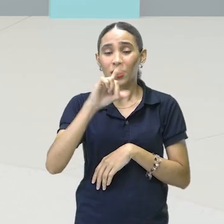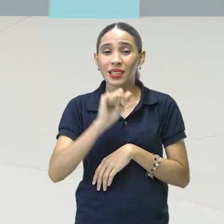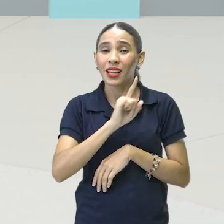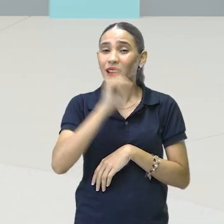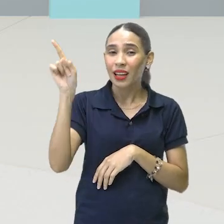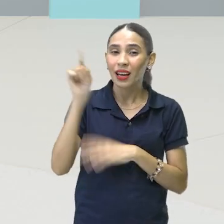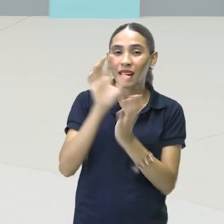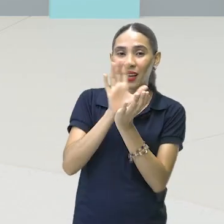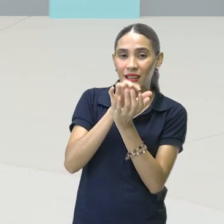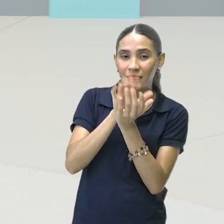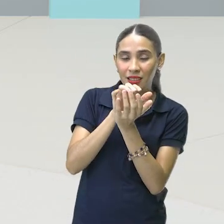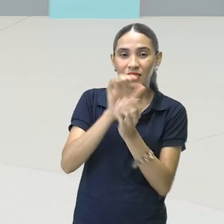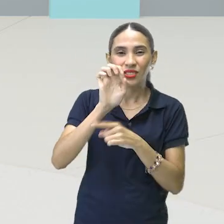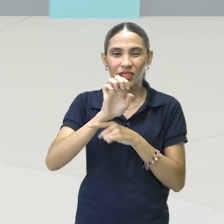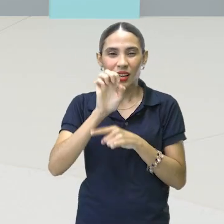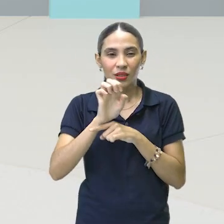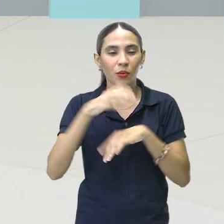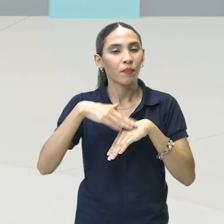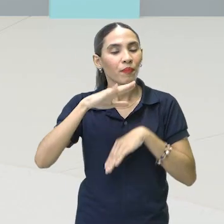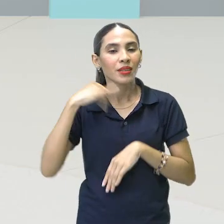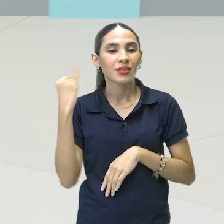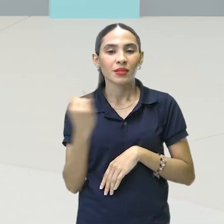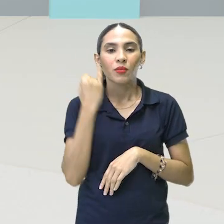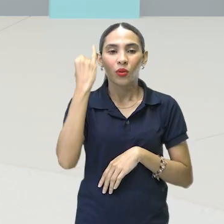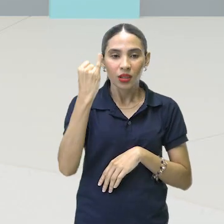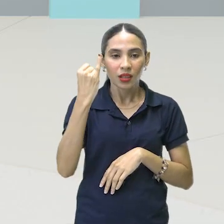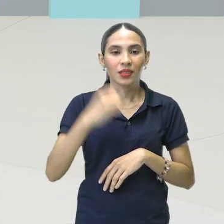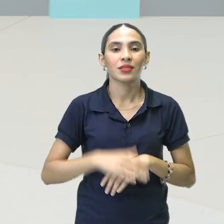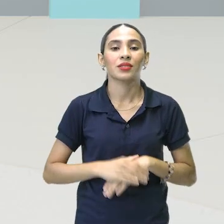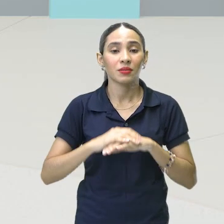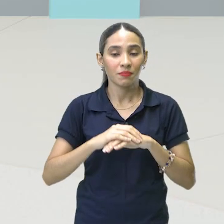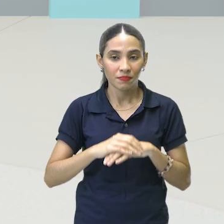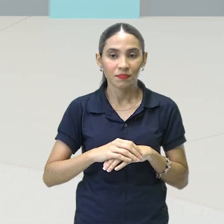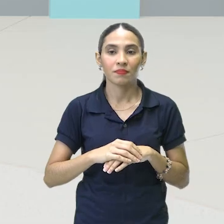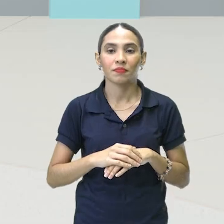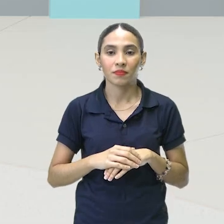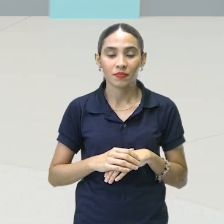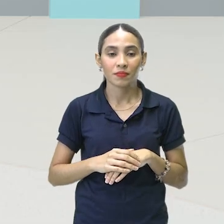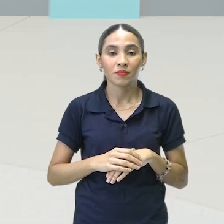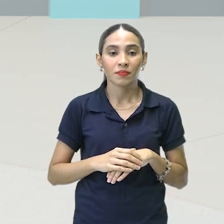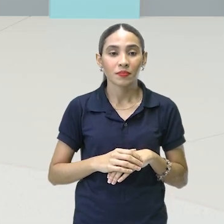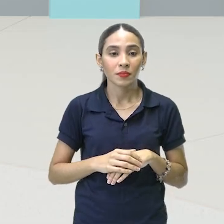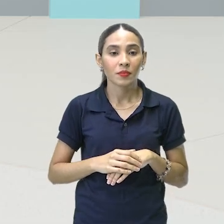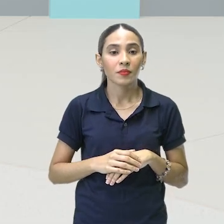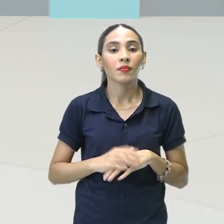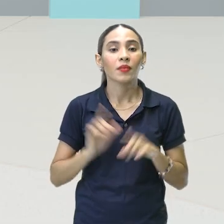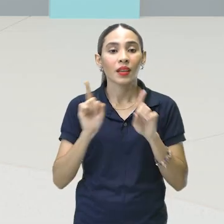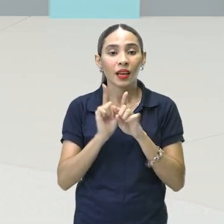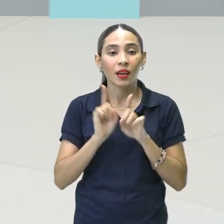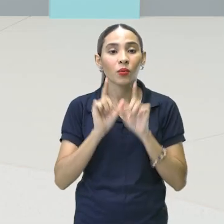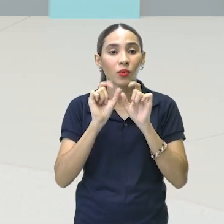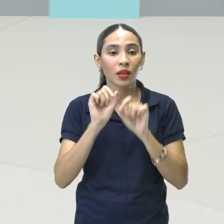em Pernambuco, uma das mais importantes celebrações brasileiras, ele é